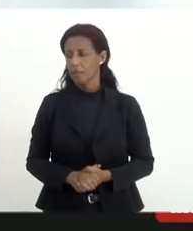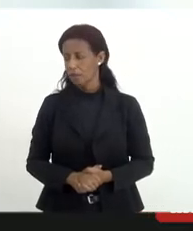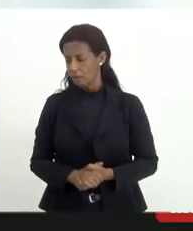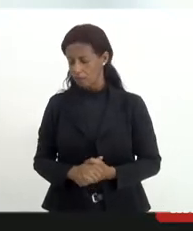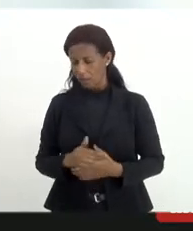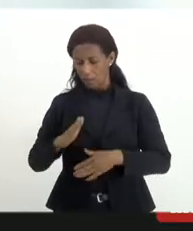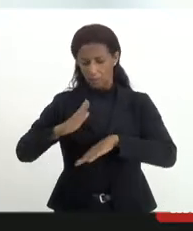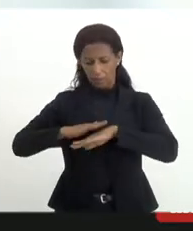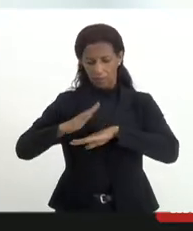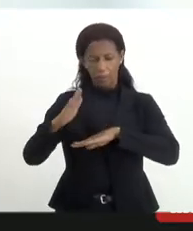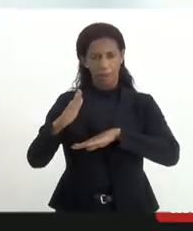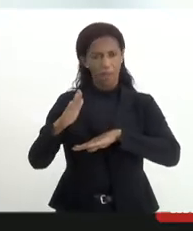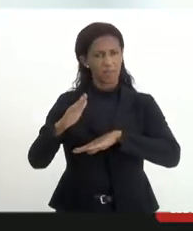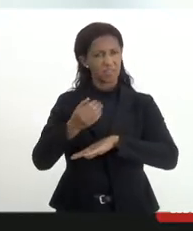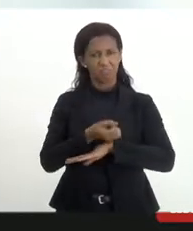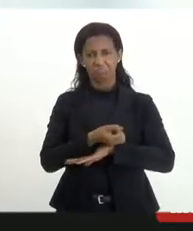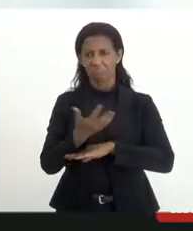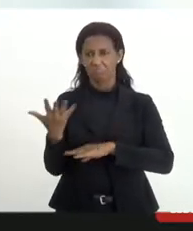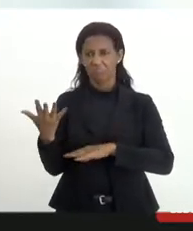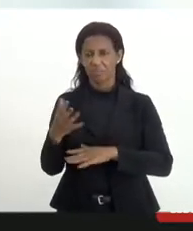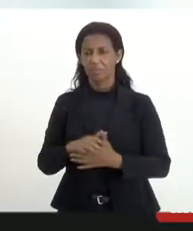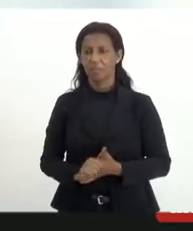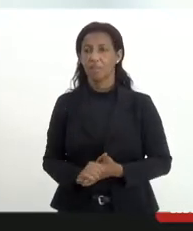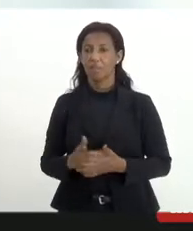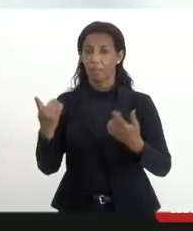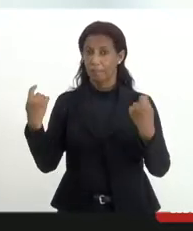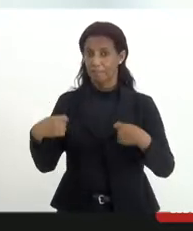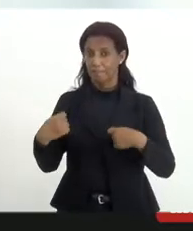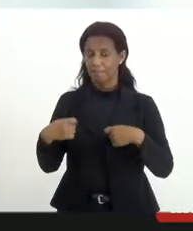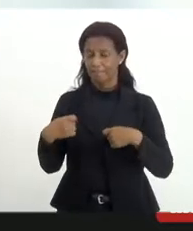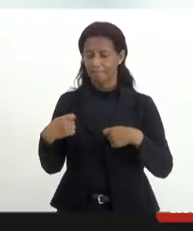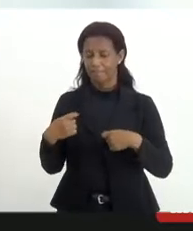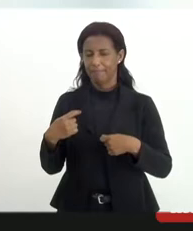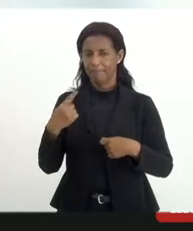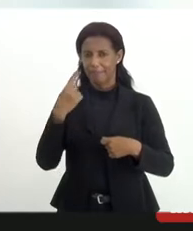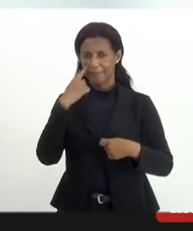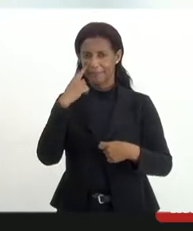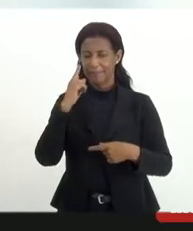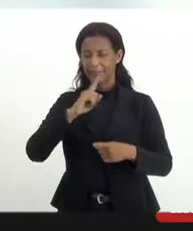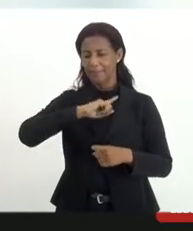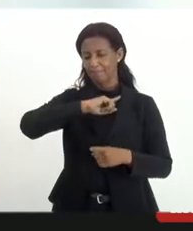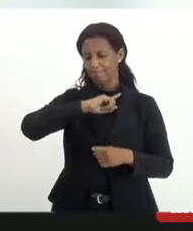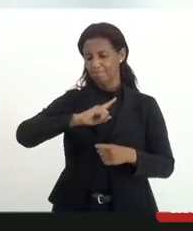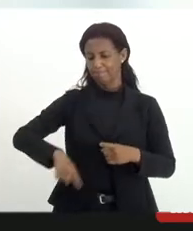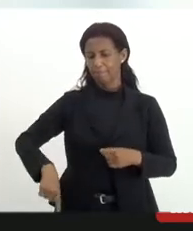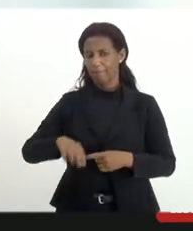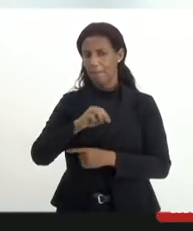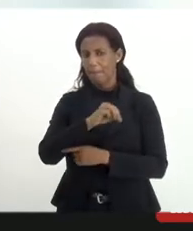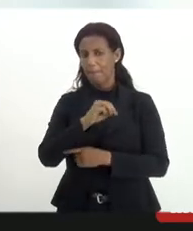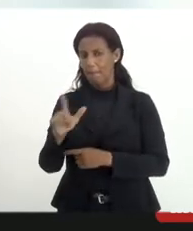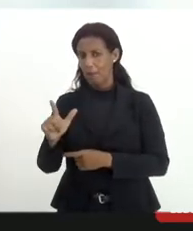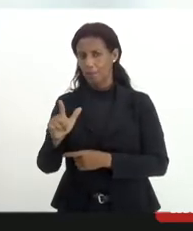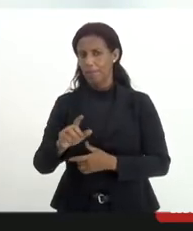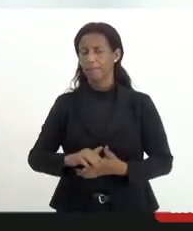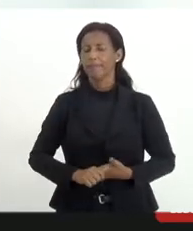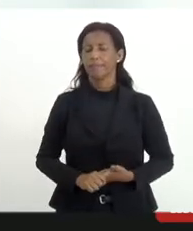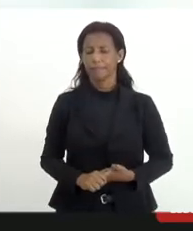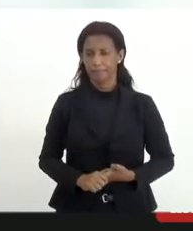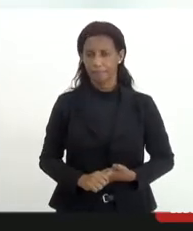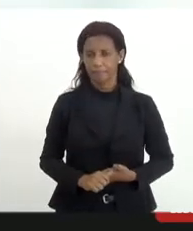com as centenas. Então, é preciso cortar esse mal pela raiz, que